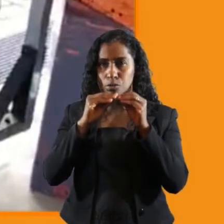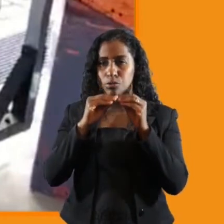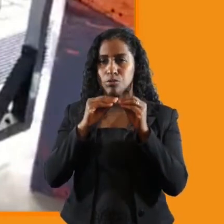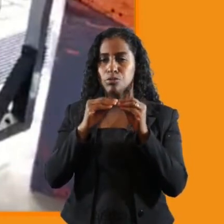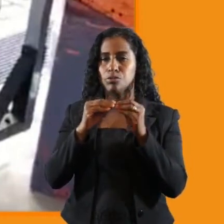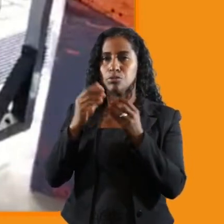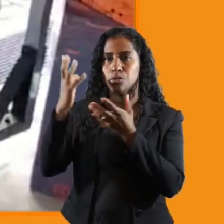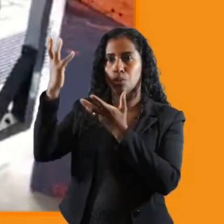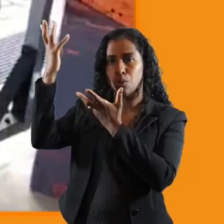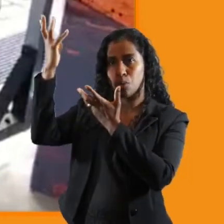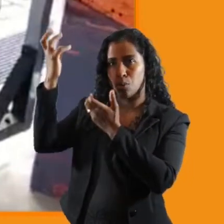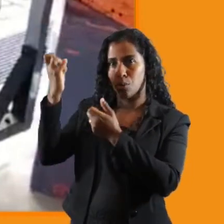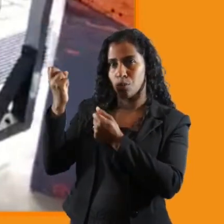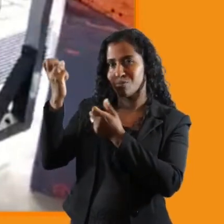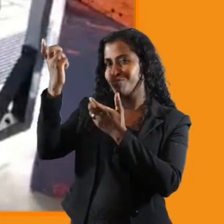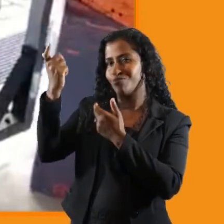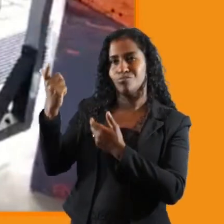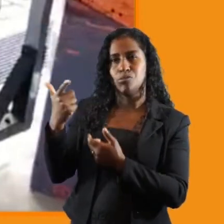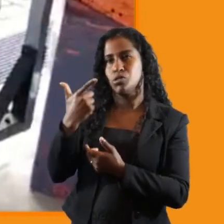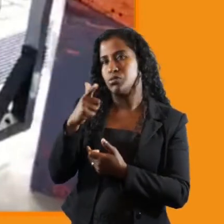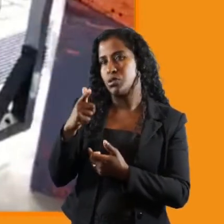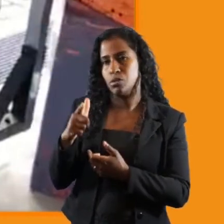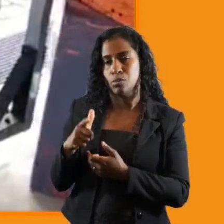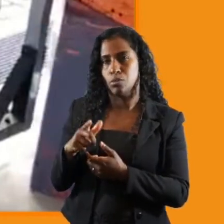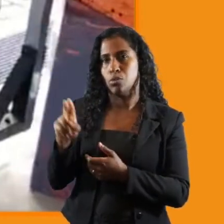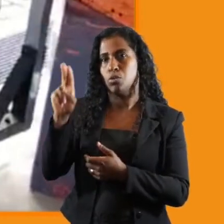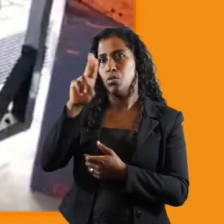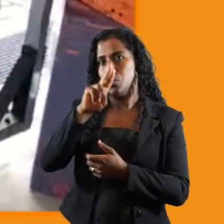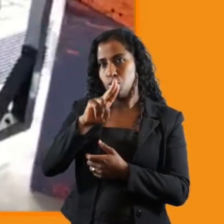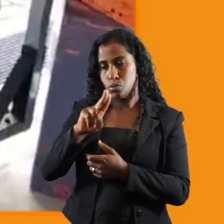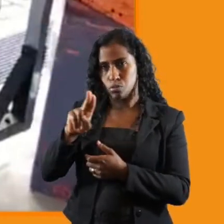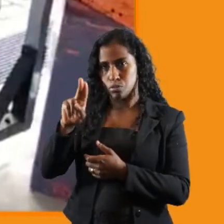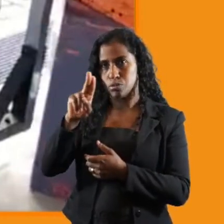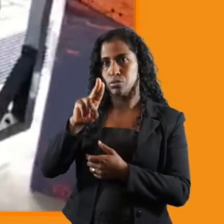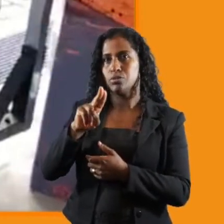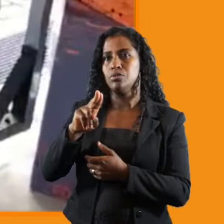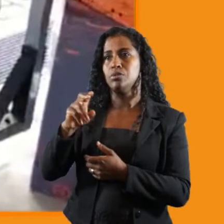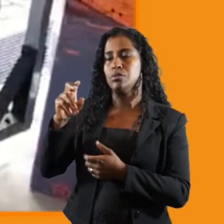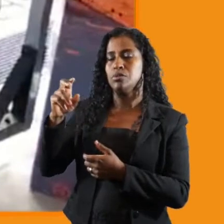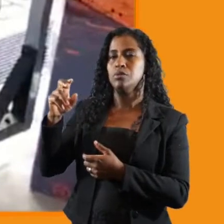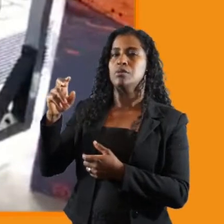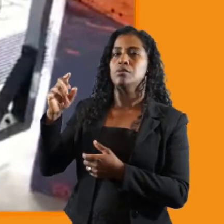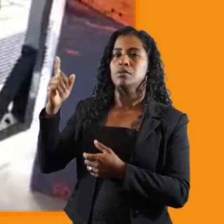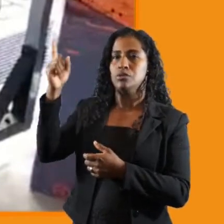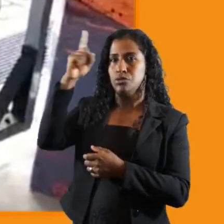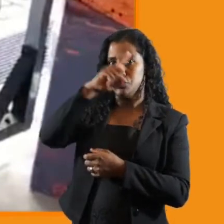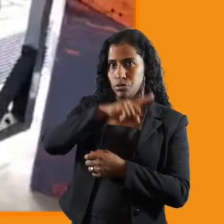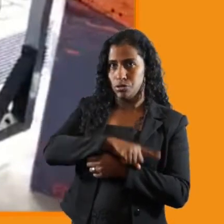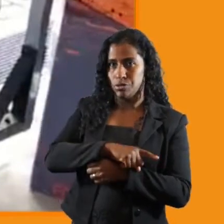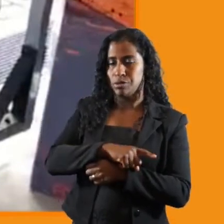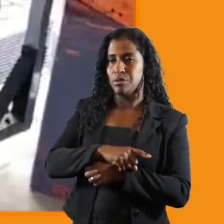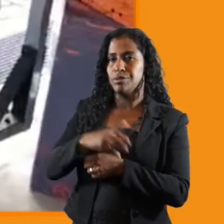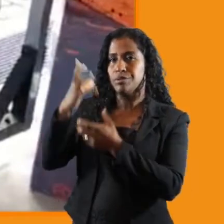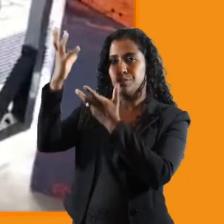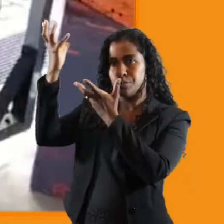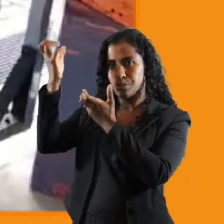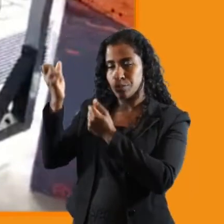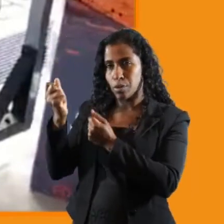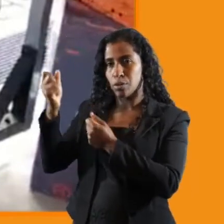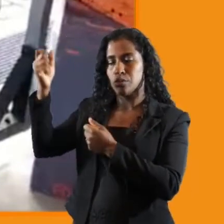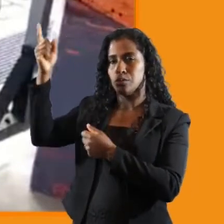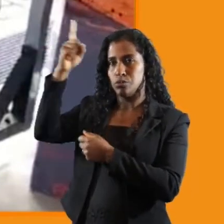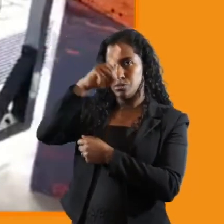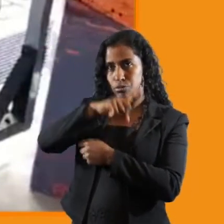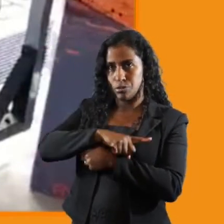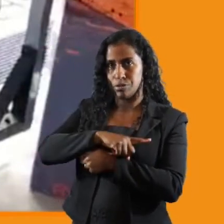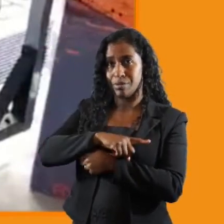dia, utilizo de dia, e se eu quiser utilizar à noite, eu vou estar utilizando energia solar da bateria que eu